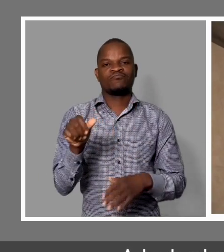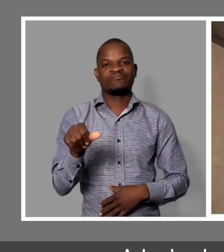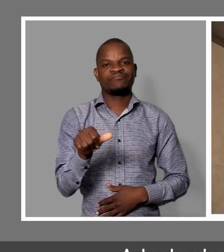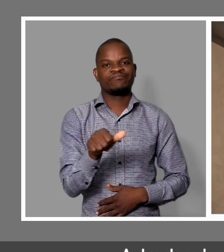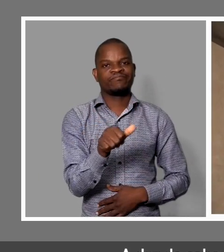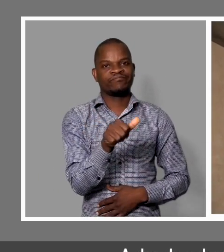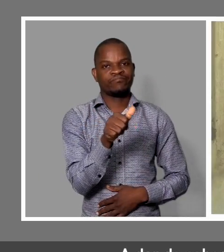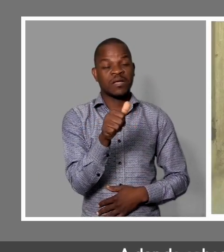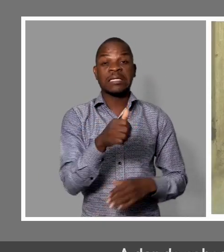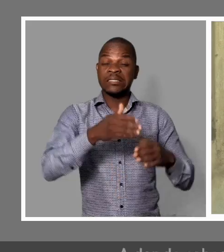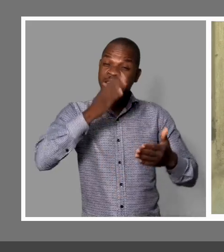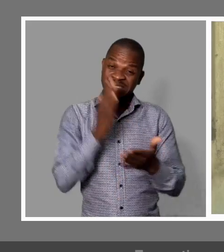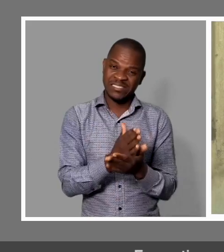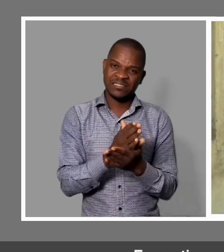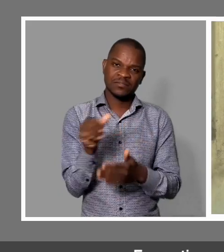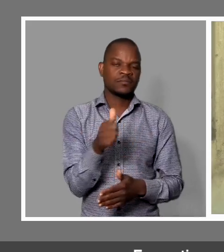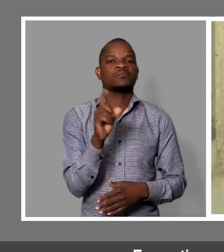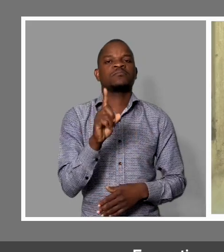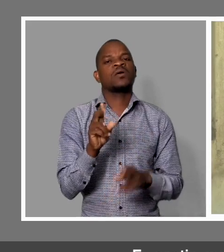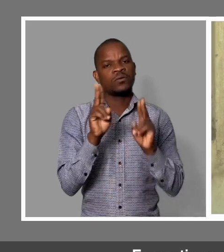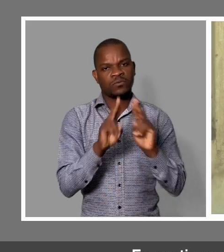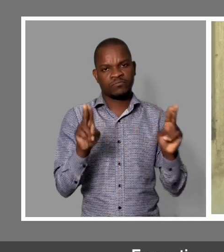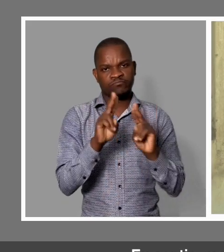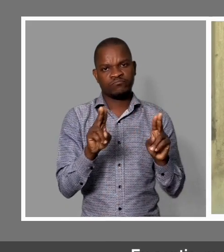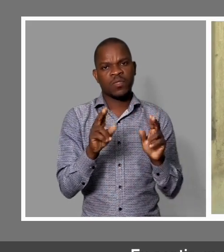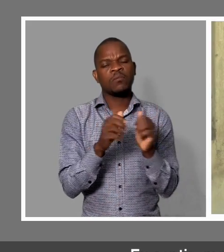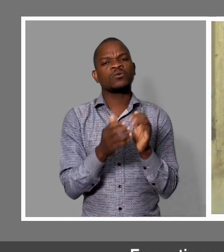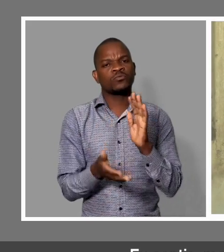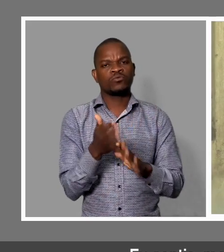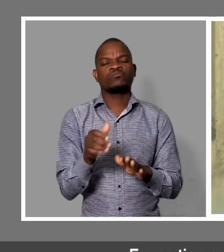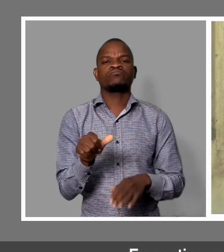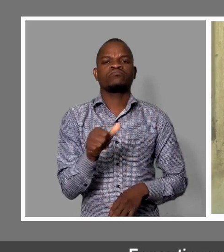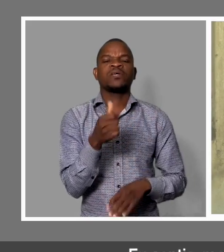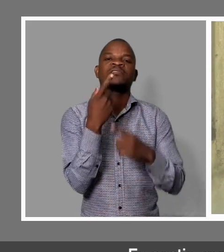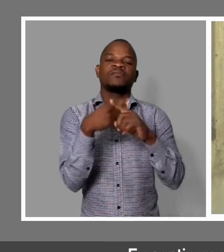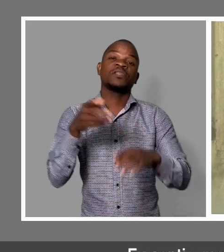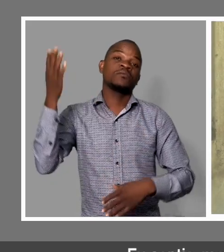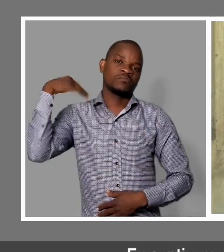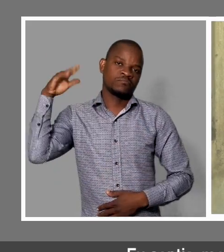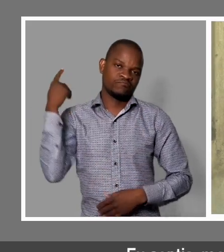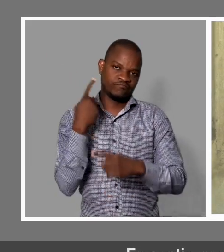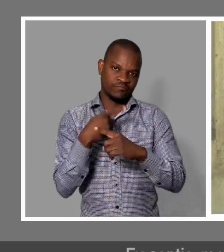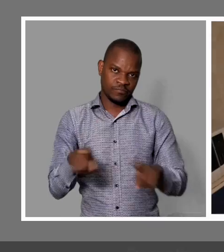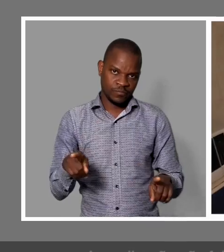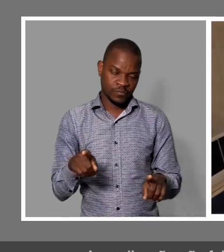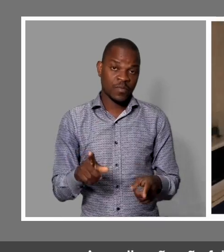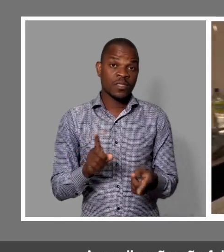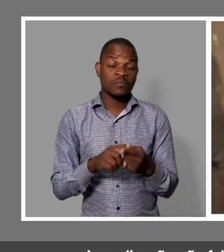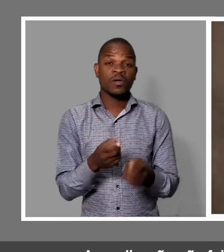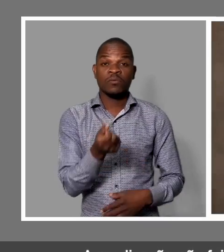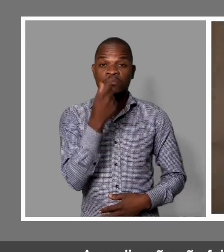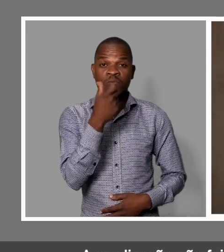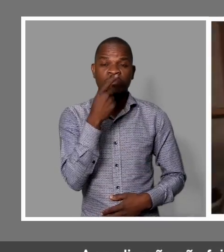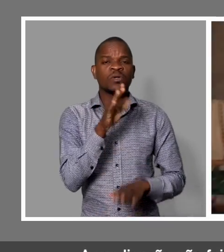atenuou um pouco. Não melhoradamente, mas eu me sentia bem. Diferente de outros dias. A